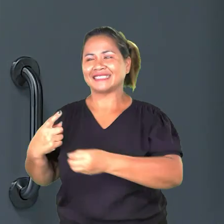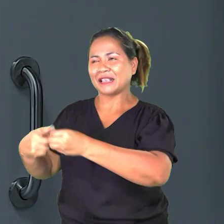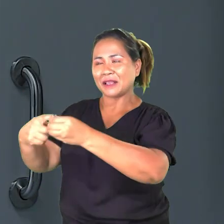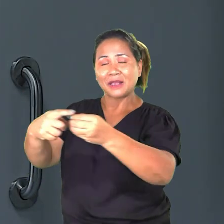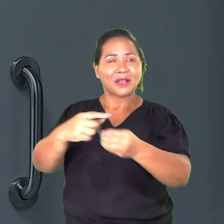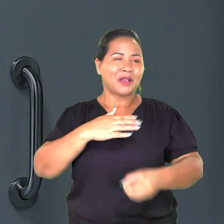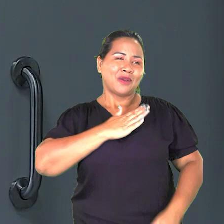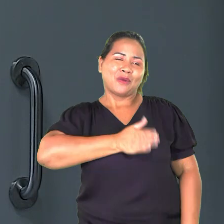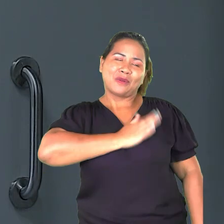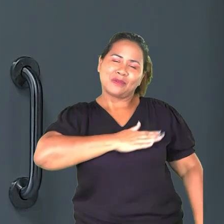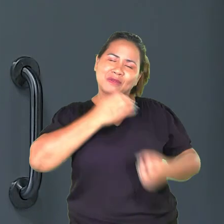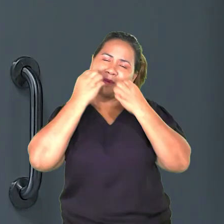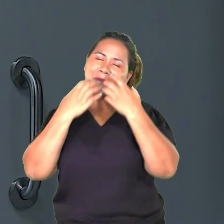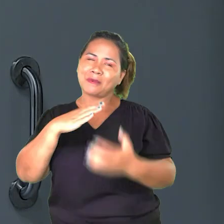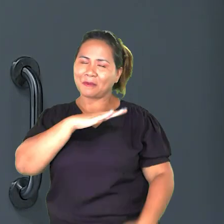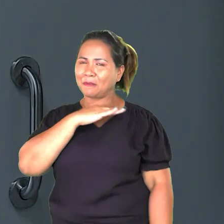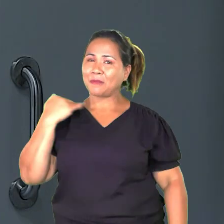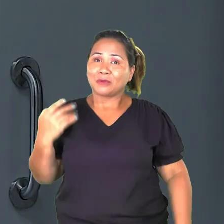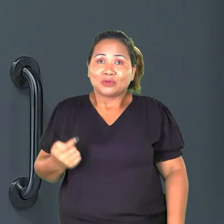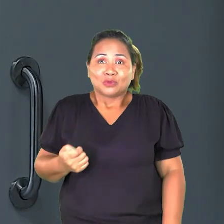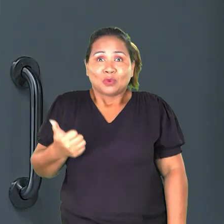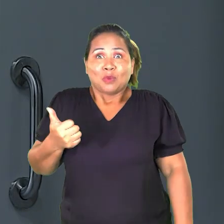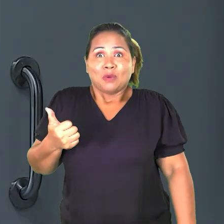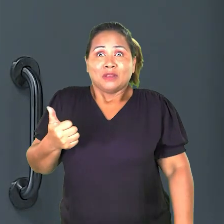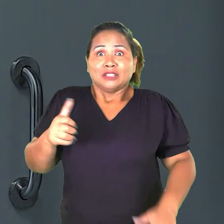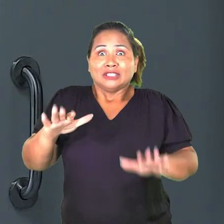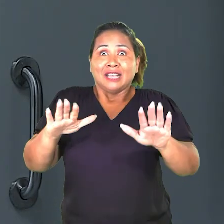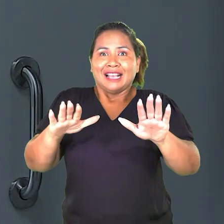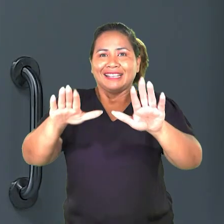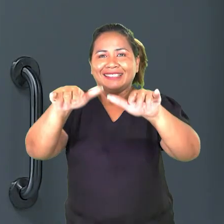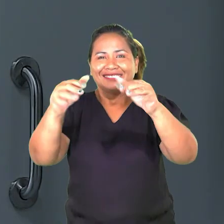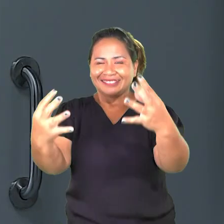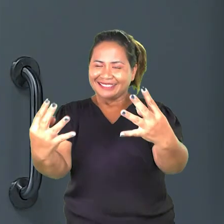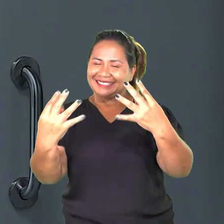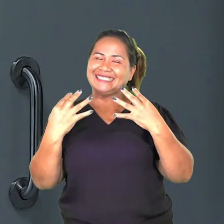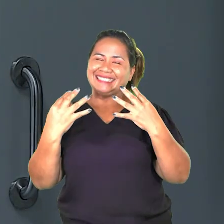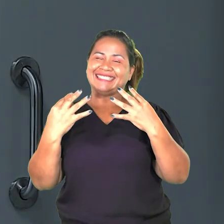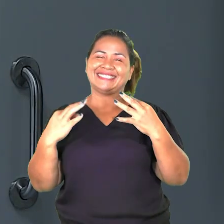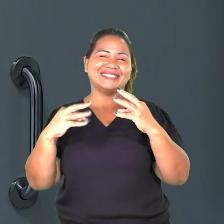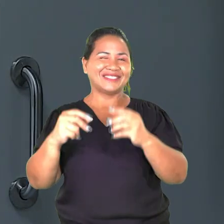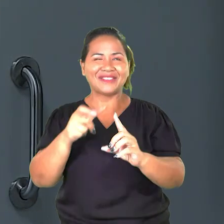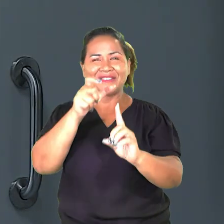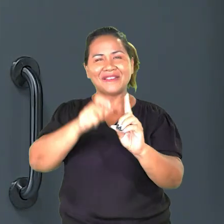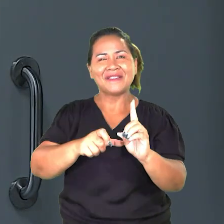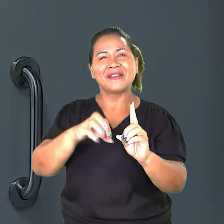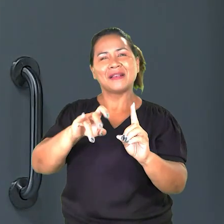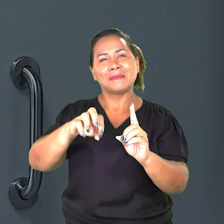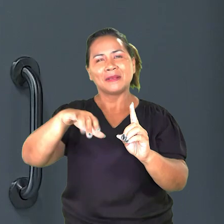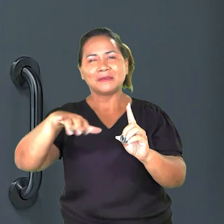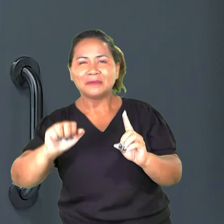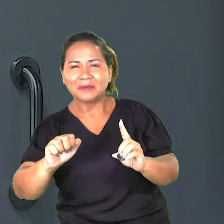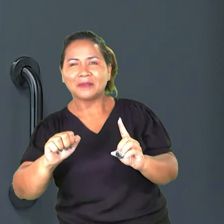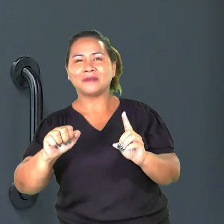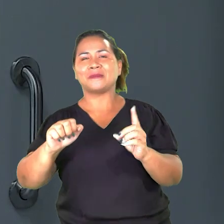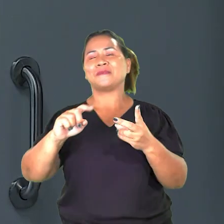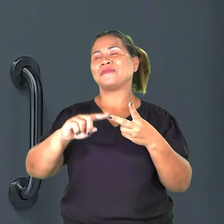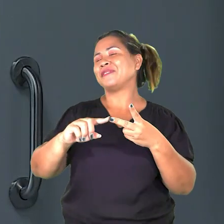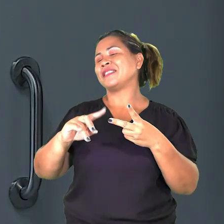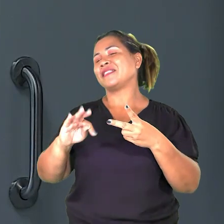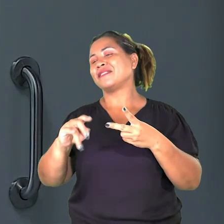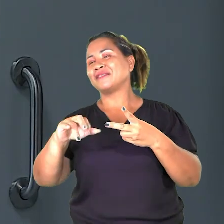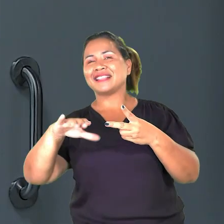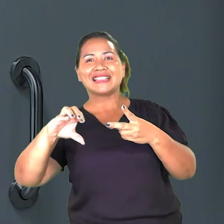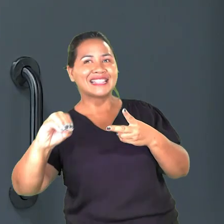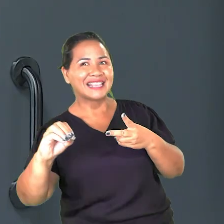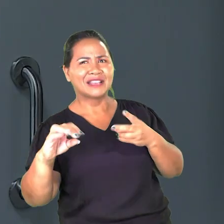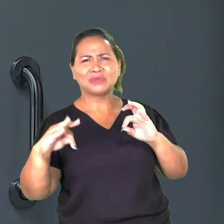dos Remédios, São Gonçalo. Ó dobres de São Francisco, orações da boa morte, preces